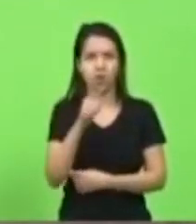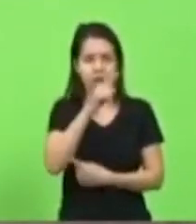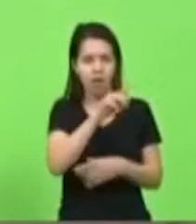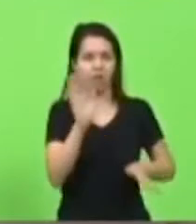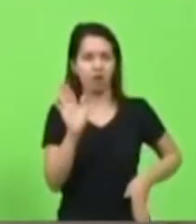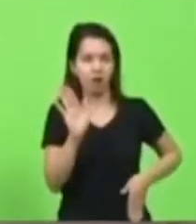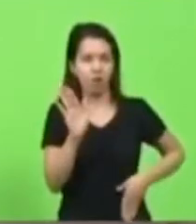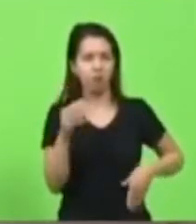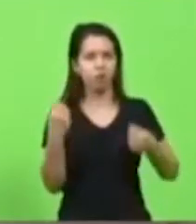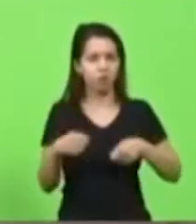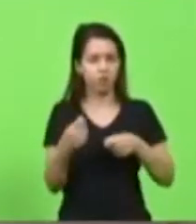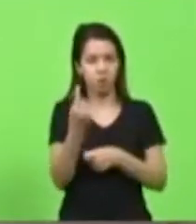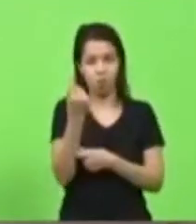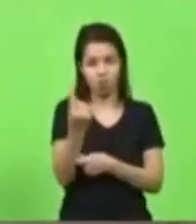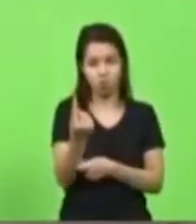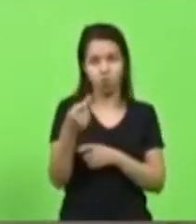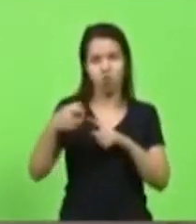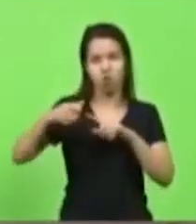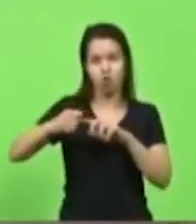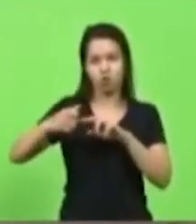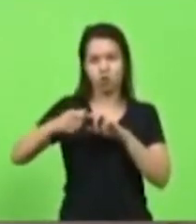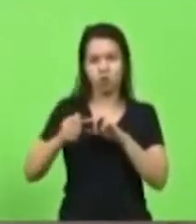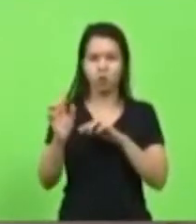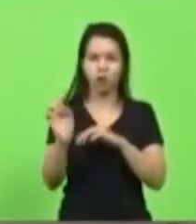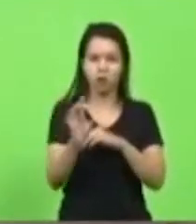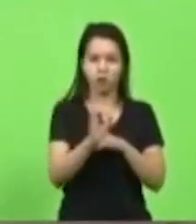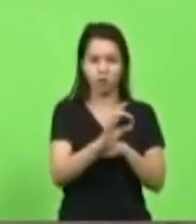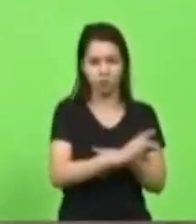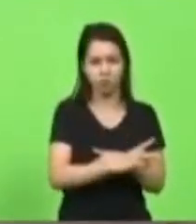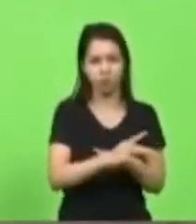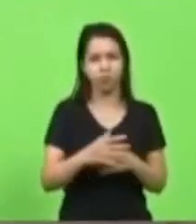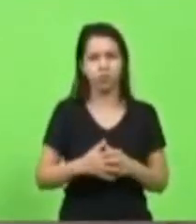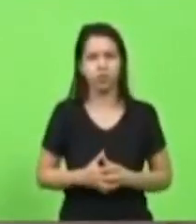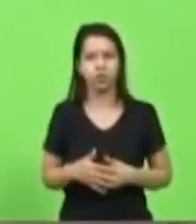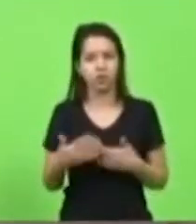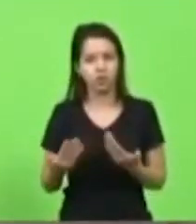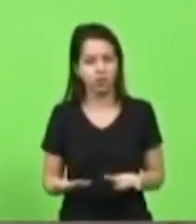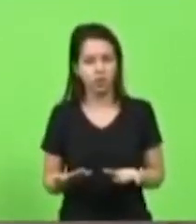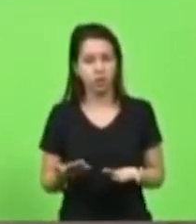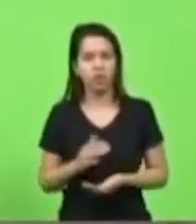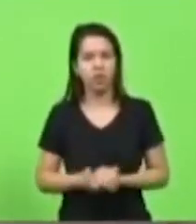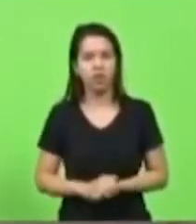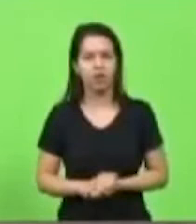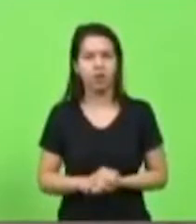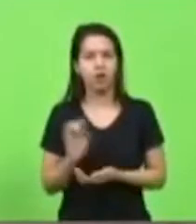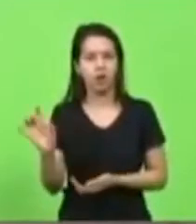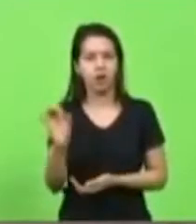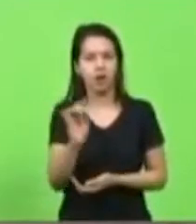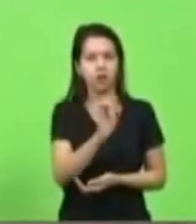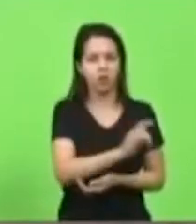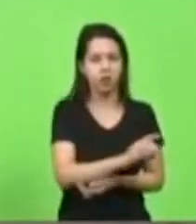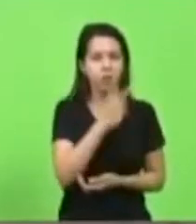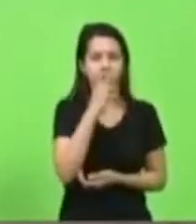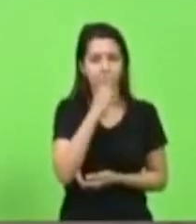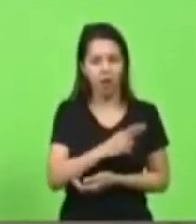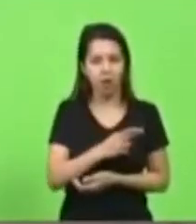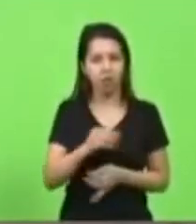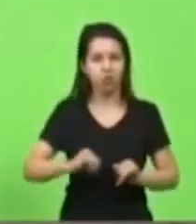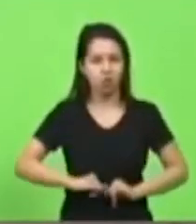que ser um cortadorzinho de unha. Então, para cada um. Então é uma tapa na cara o tempo inteiro dos socioeducativos, que